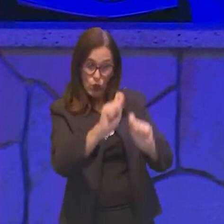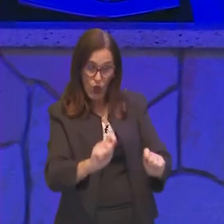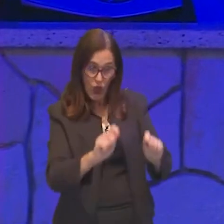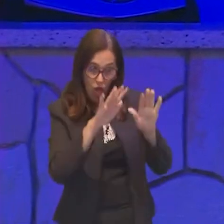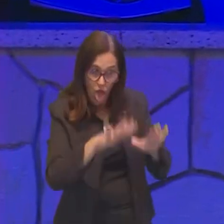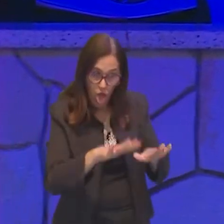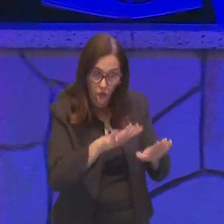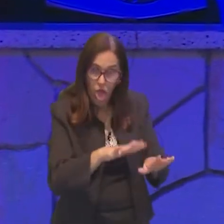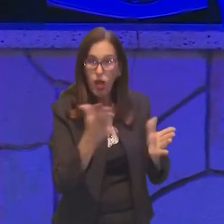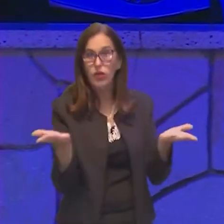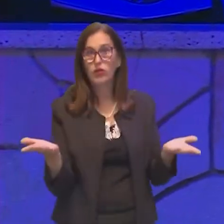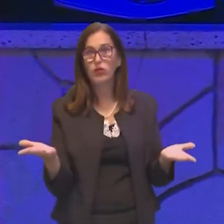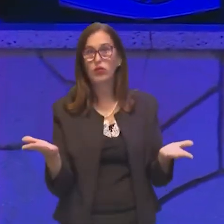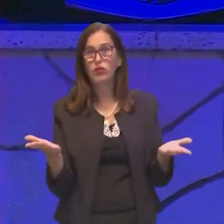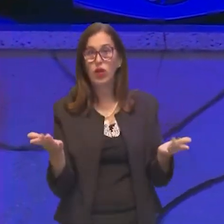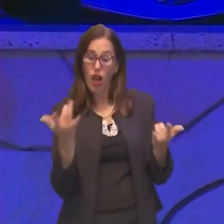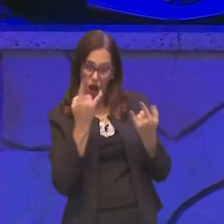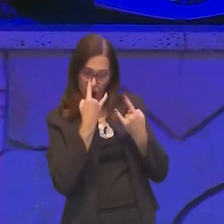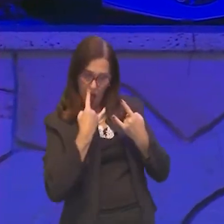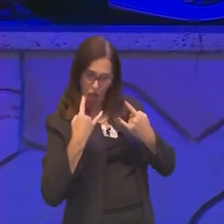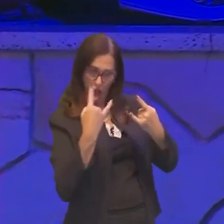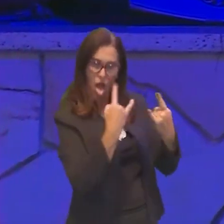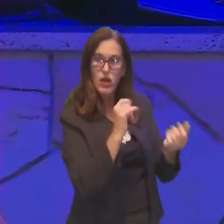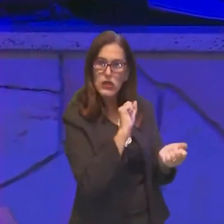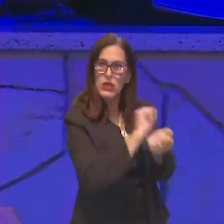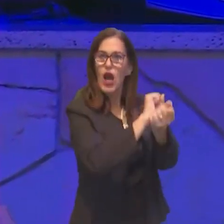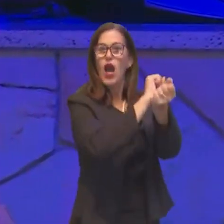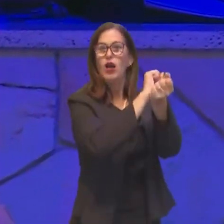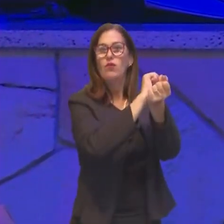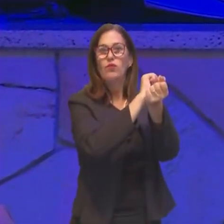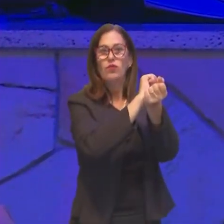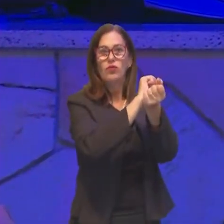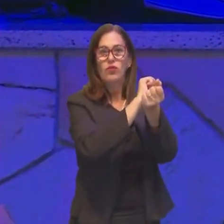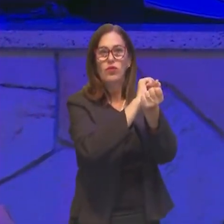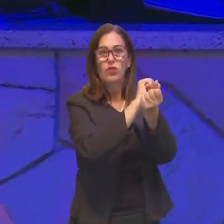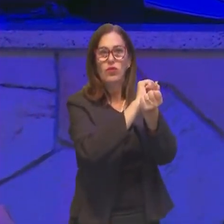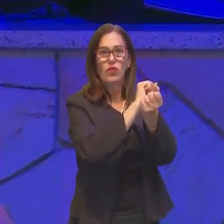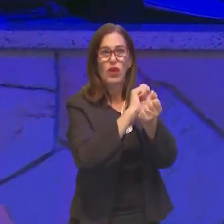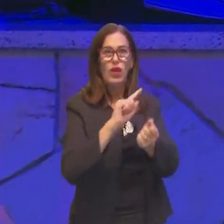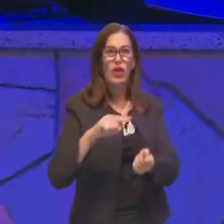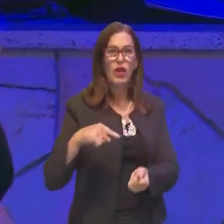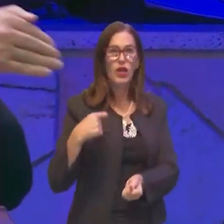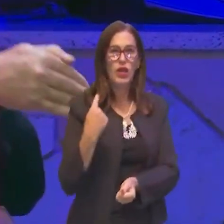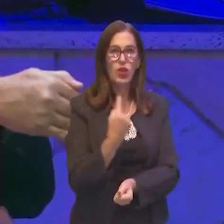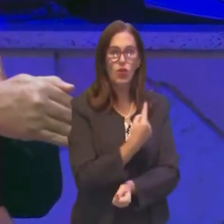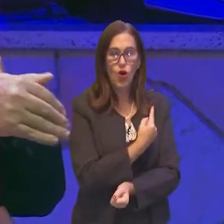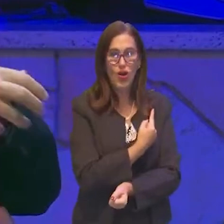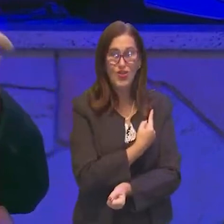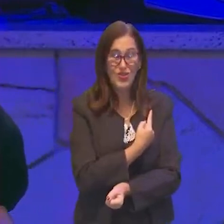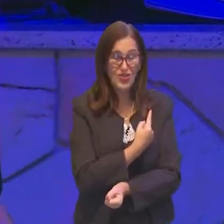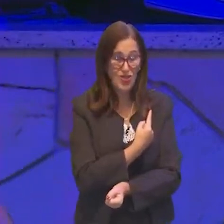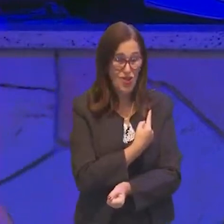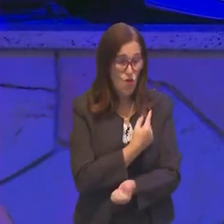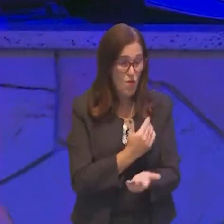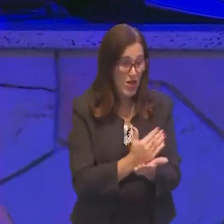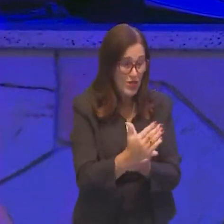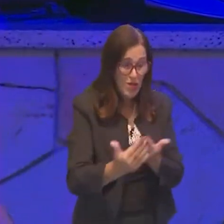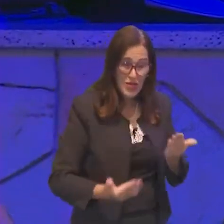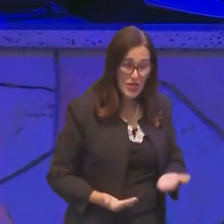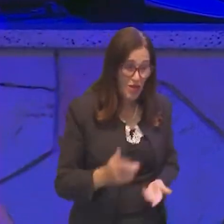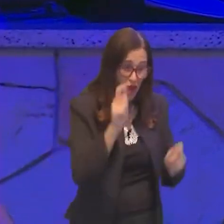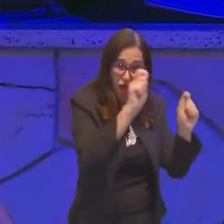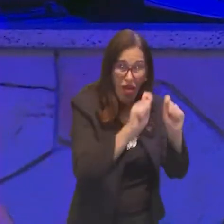Aquilo que nos toma, que nos escraviza e que nós passamos a servir. E é por isso que